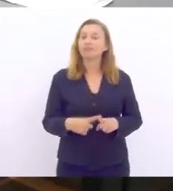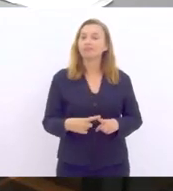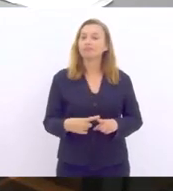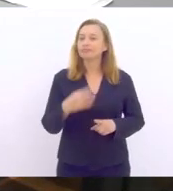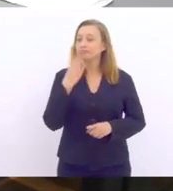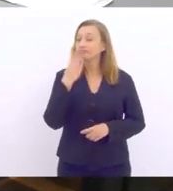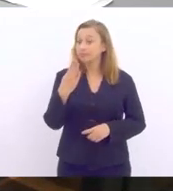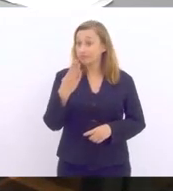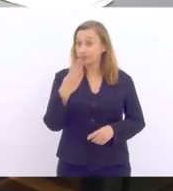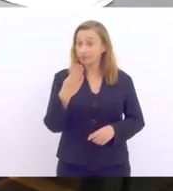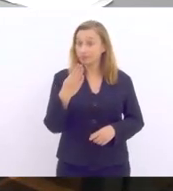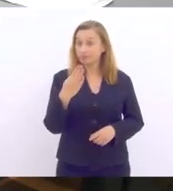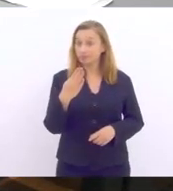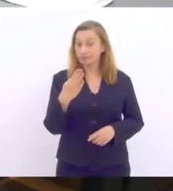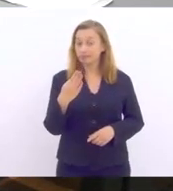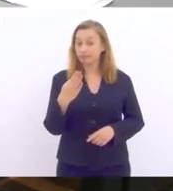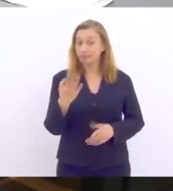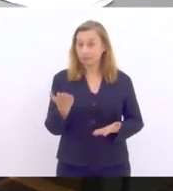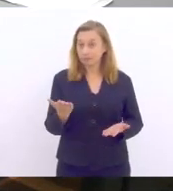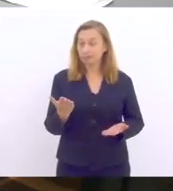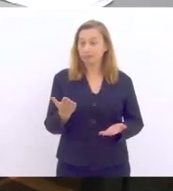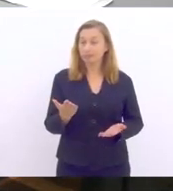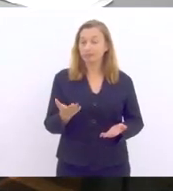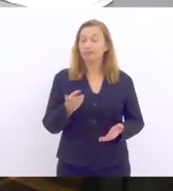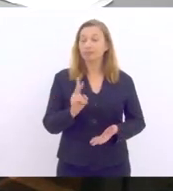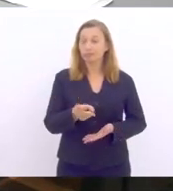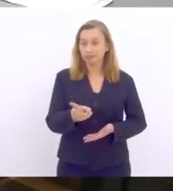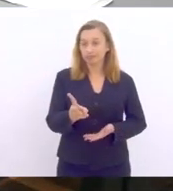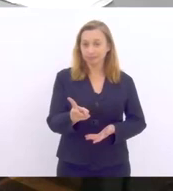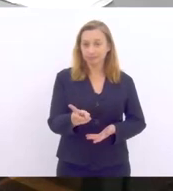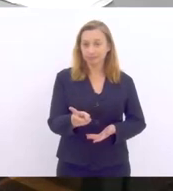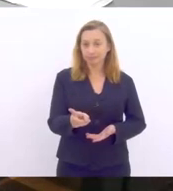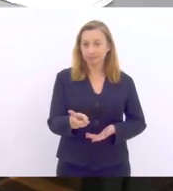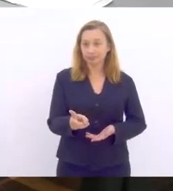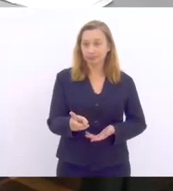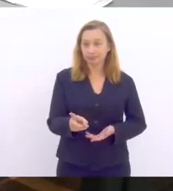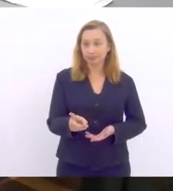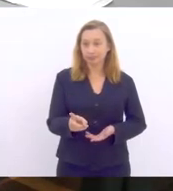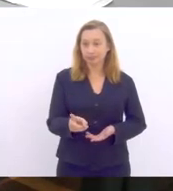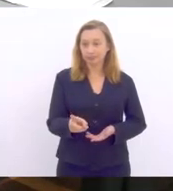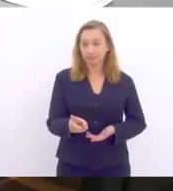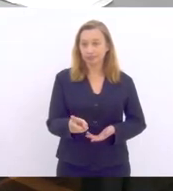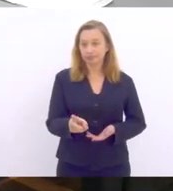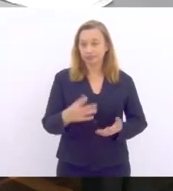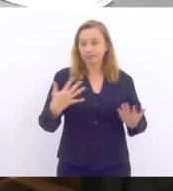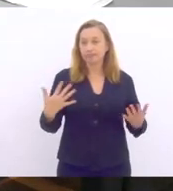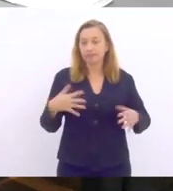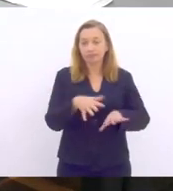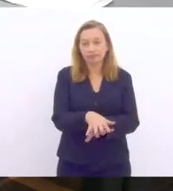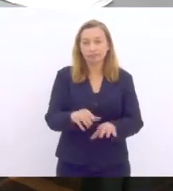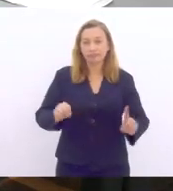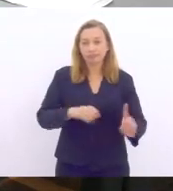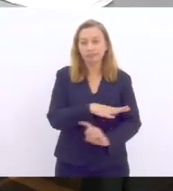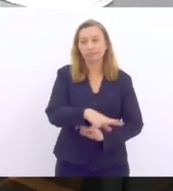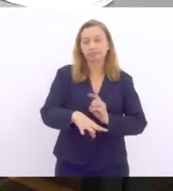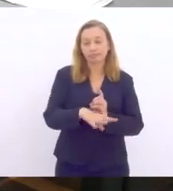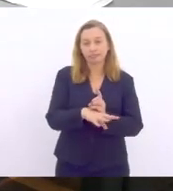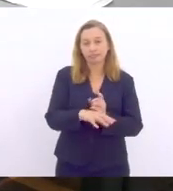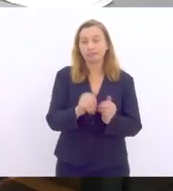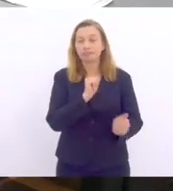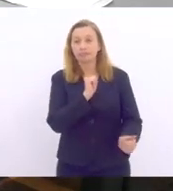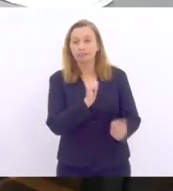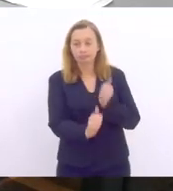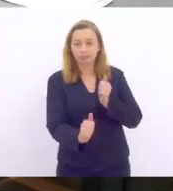time, o meu clube, ele sempre foi um instrumento de inclusão social no esporte